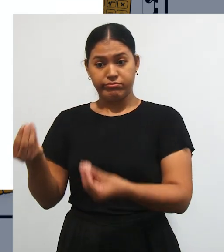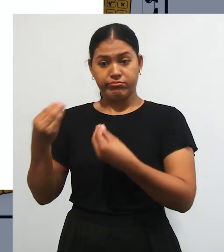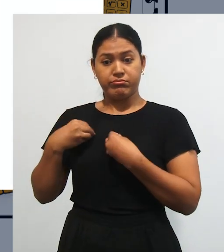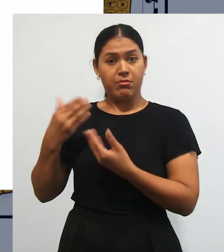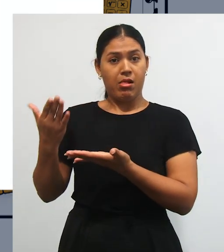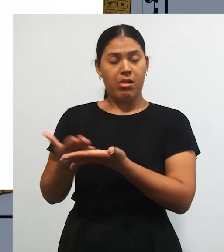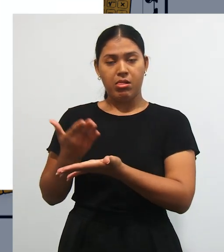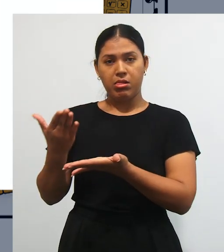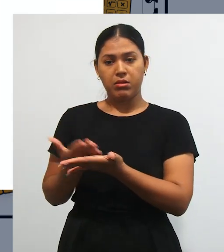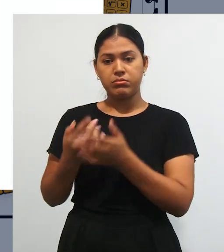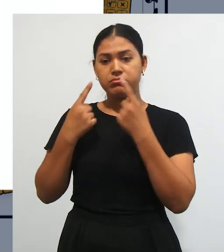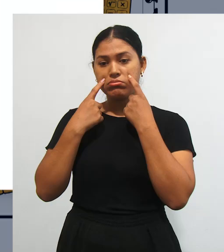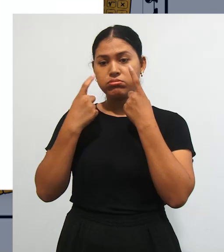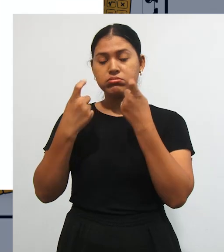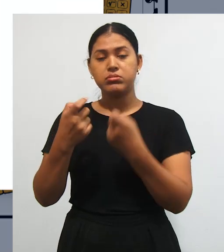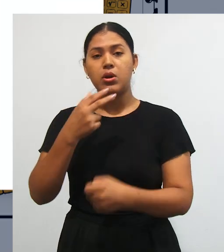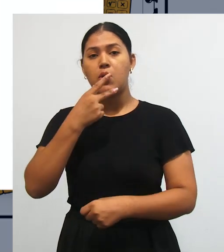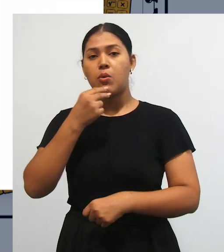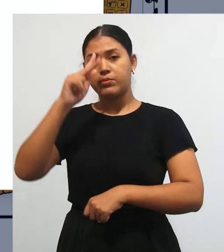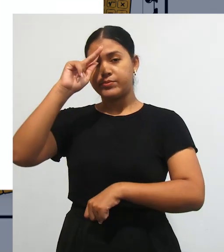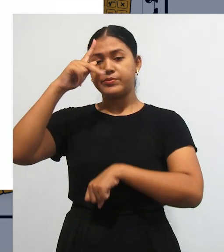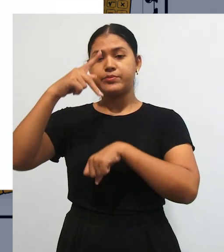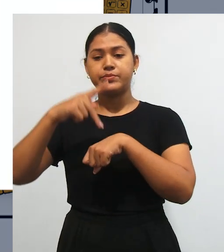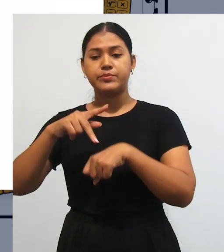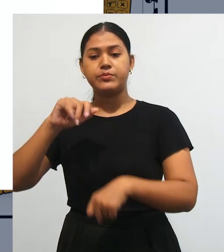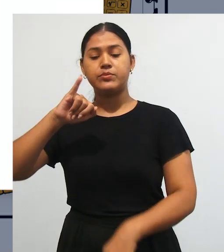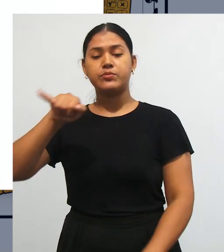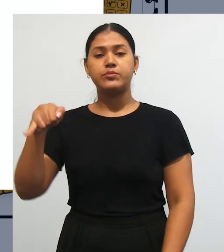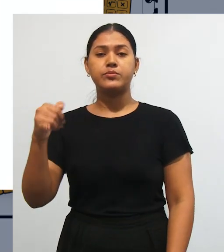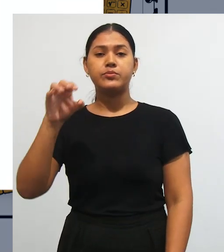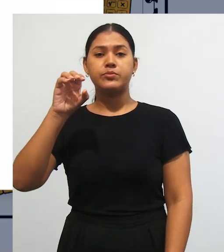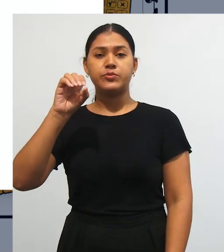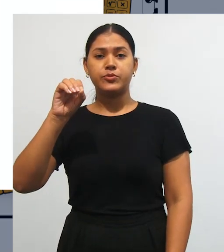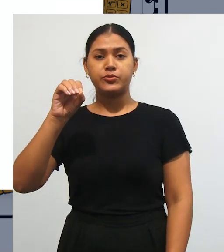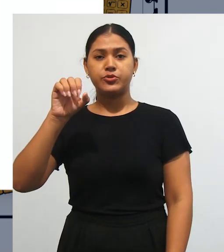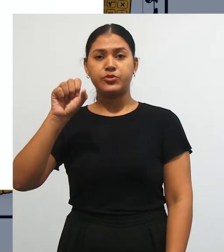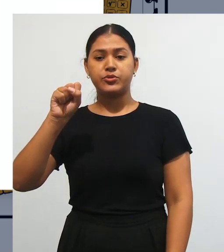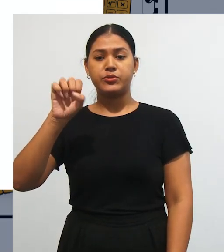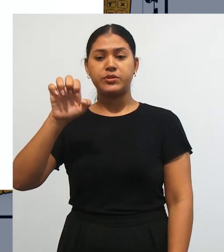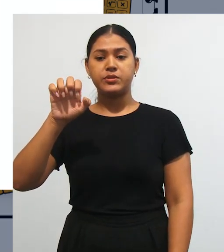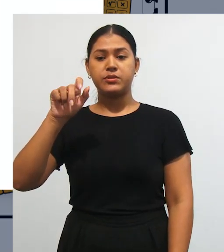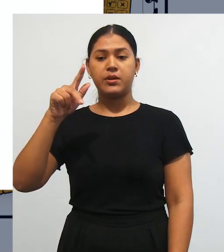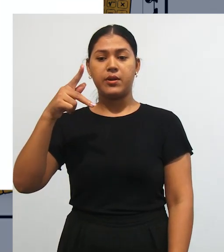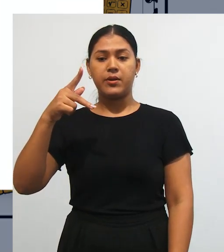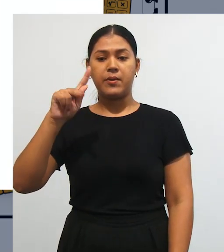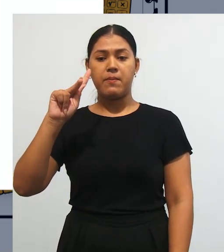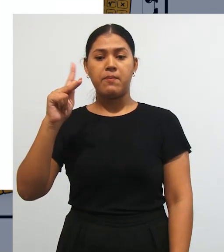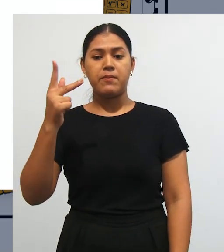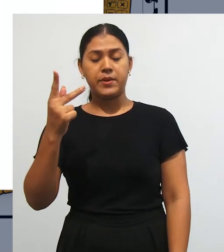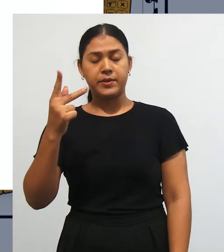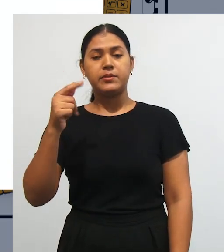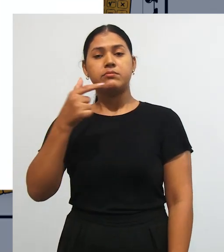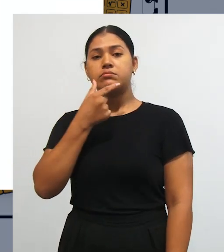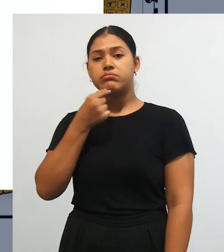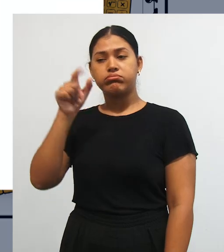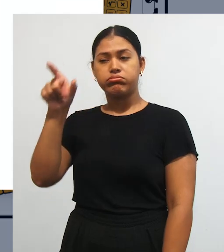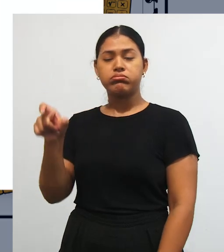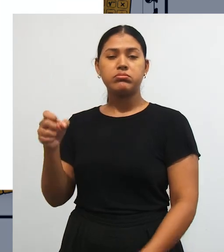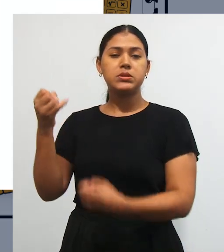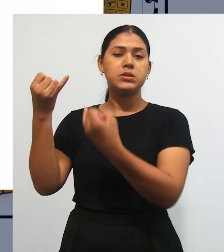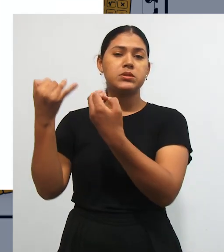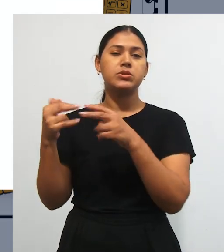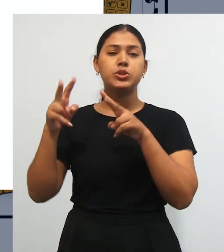livro maravilhoso do Joseph Campbell, que trata de que a maior parte dos romances,